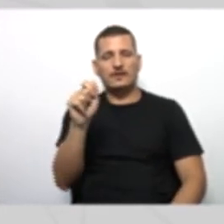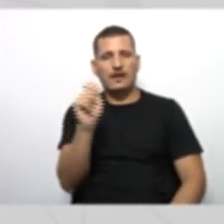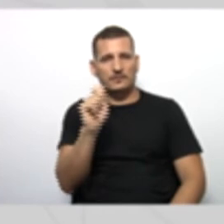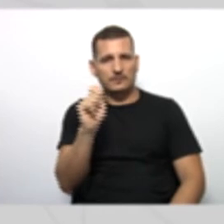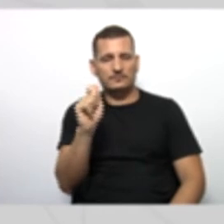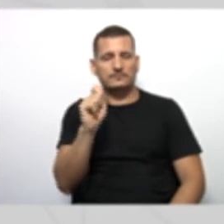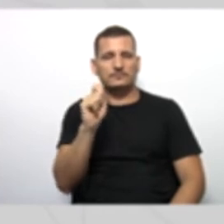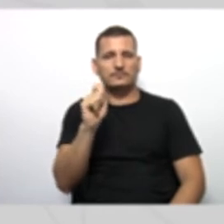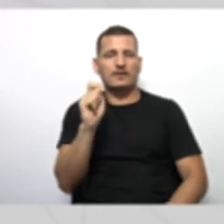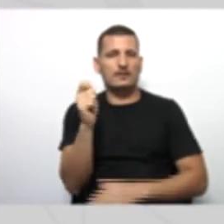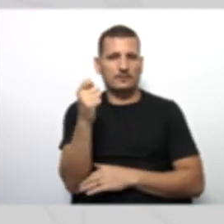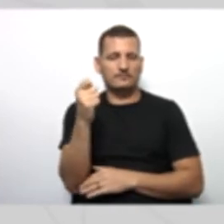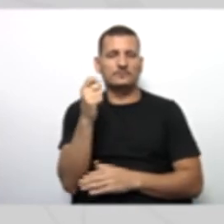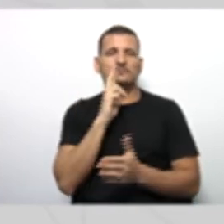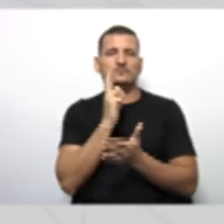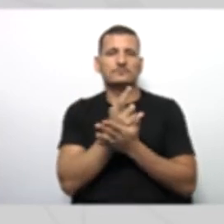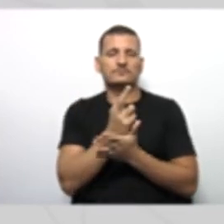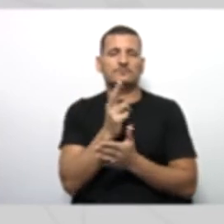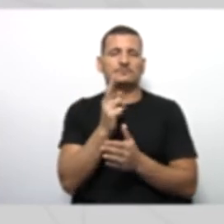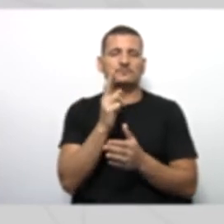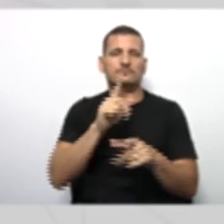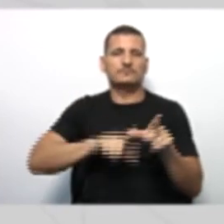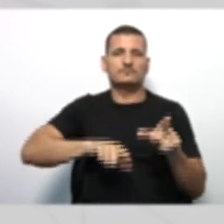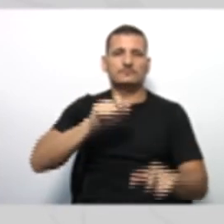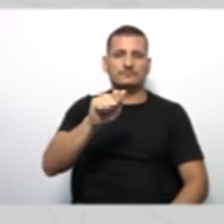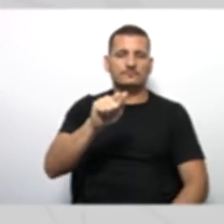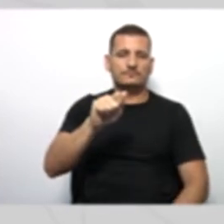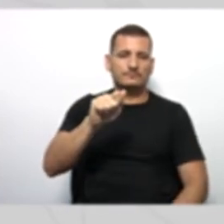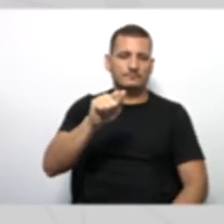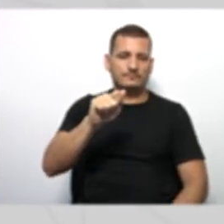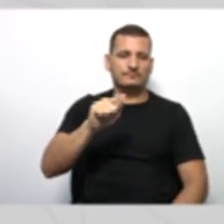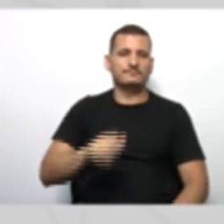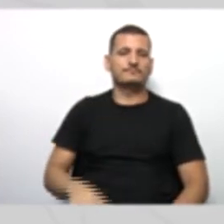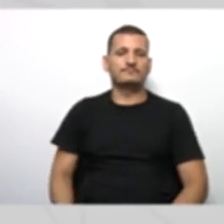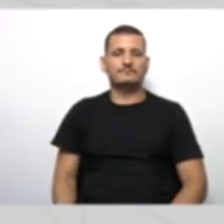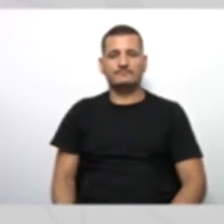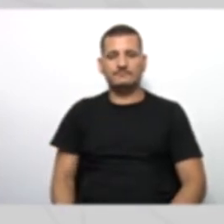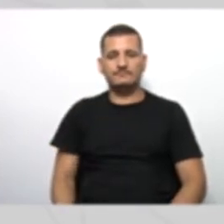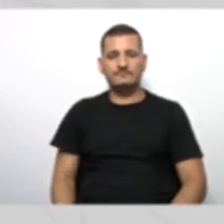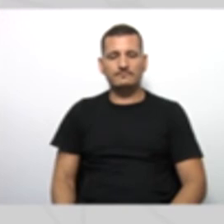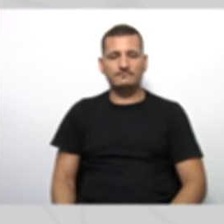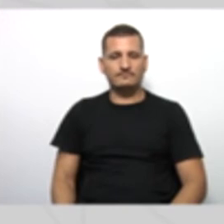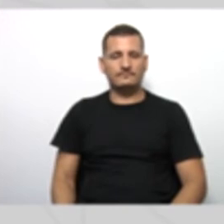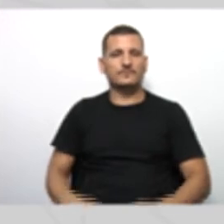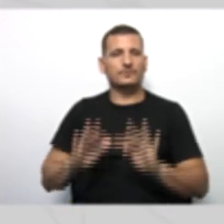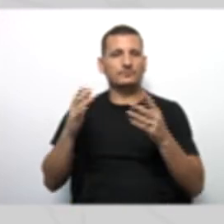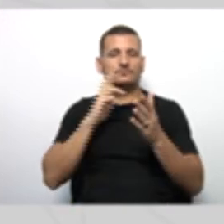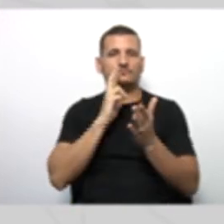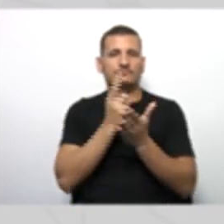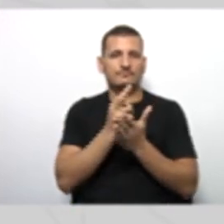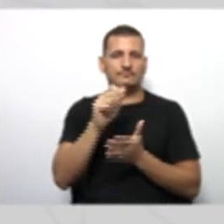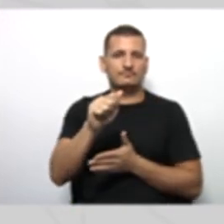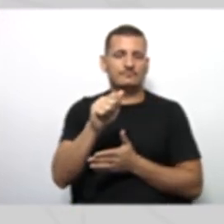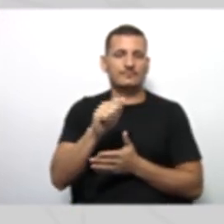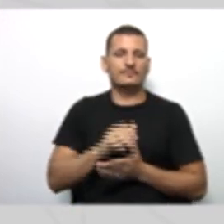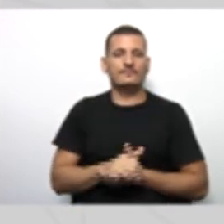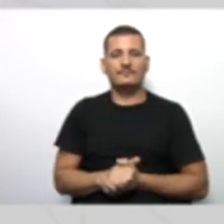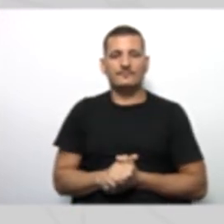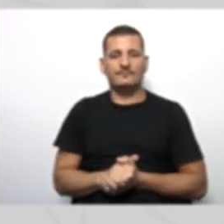realizar a análise qualitativa dos riscos, realizar a análise quantitativa dos riscos